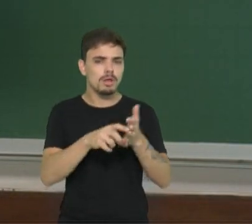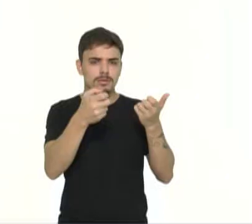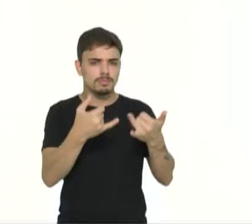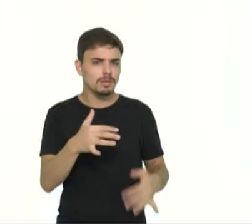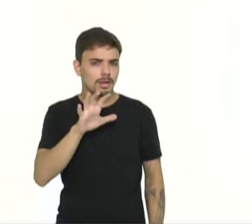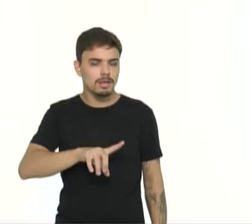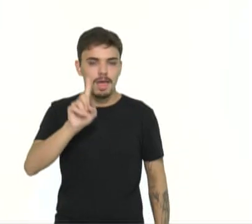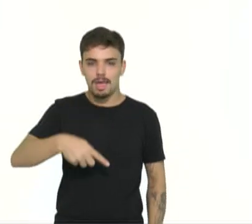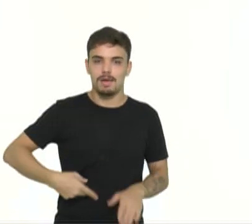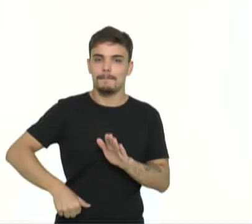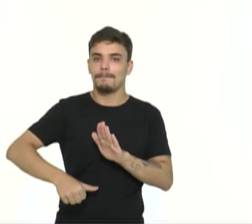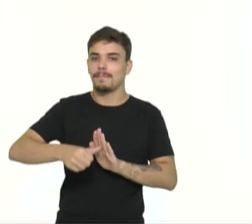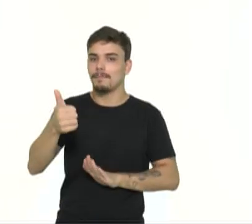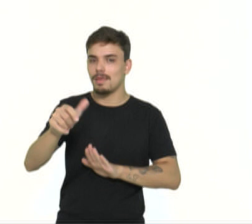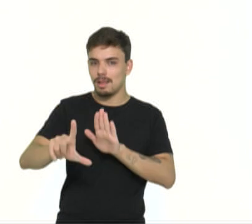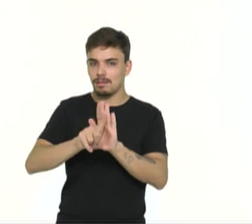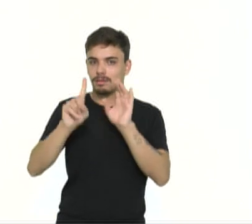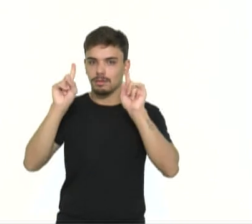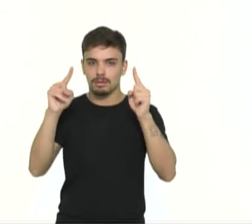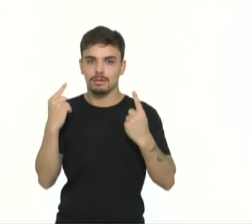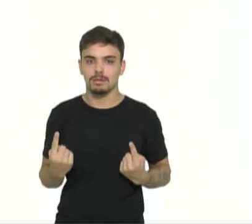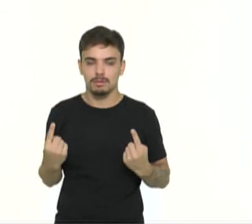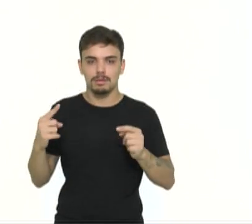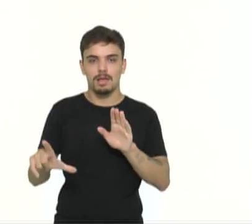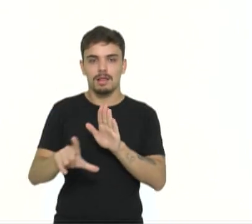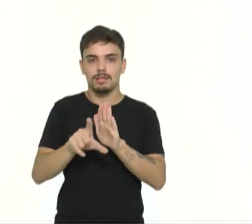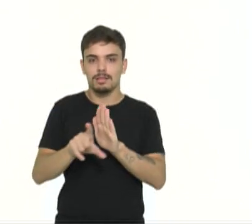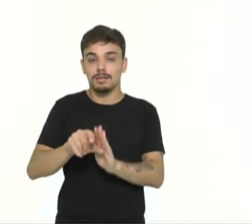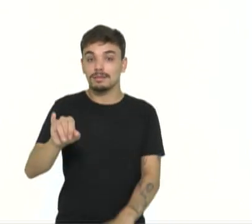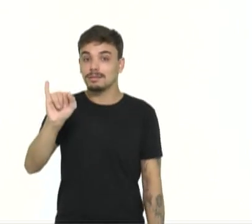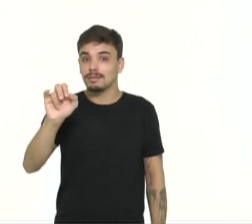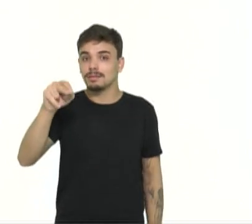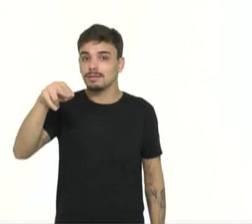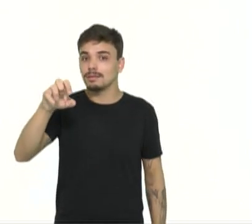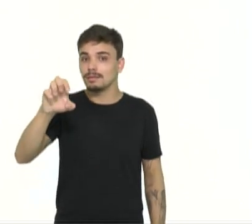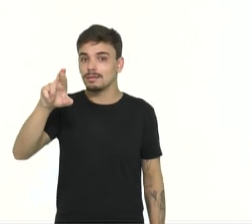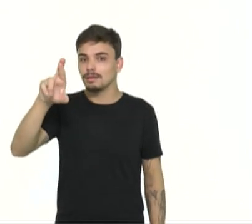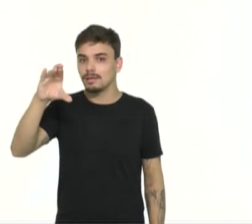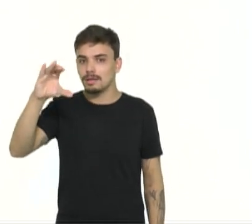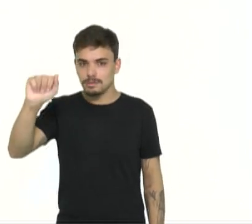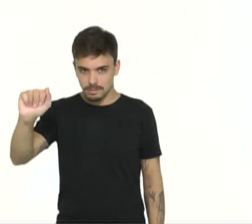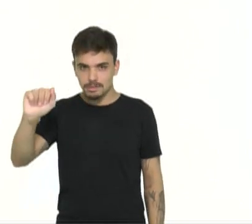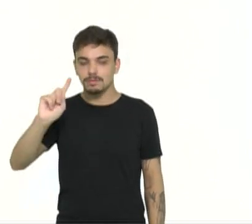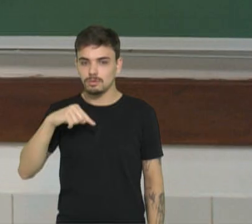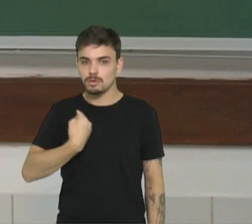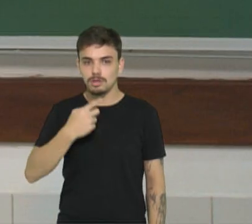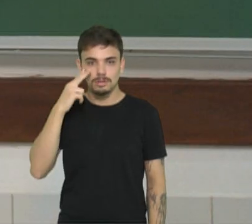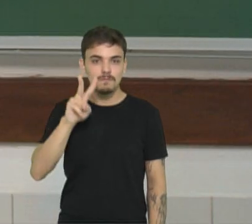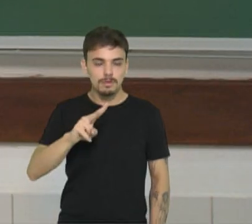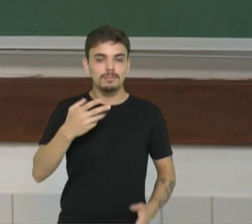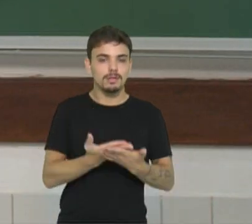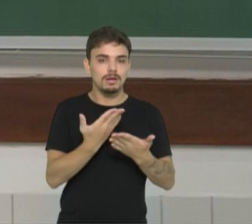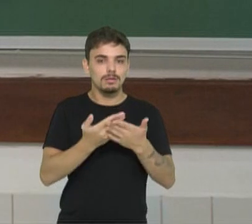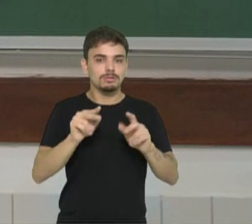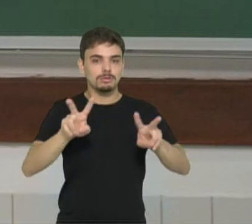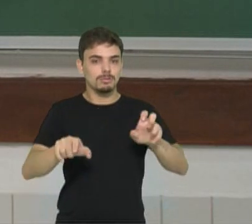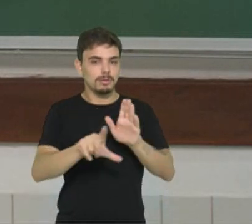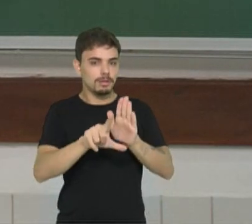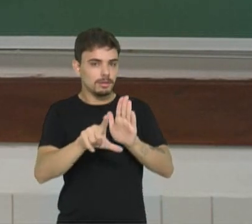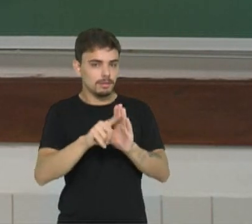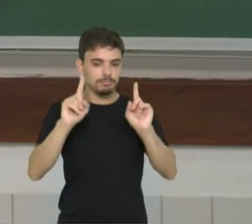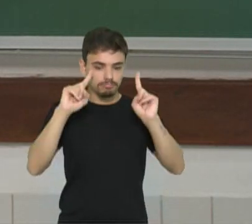é a primeira lei de Newton, conhecida como lei da inércia. Nós vimos, inclusive, nas nossas aulas sobre leis de Newton,